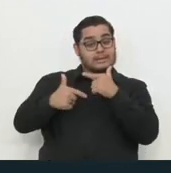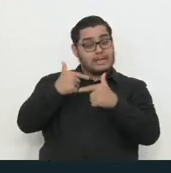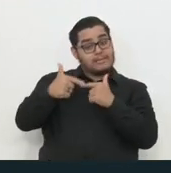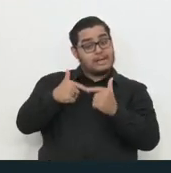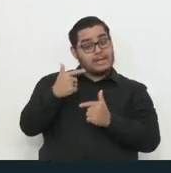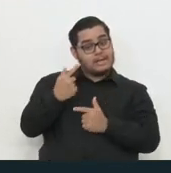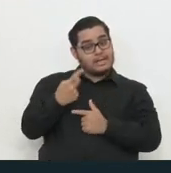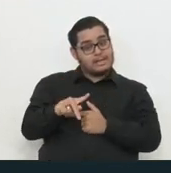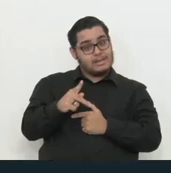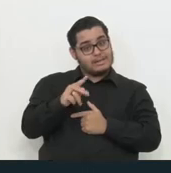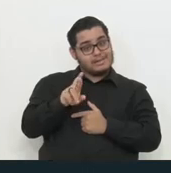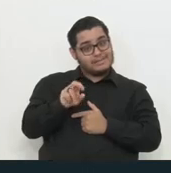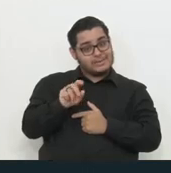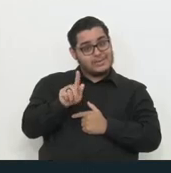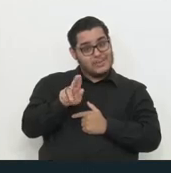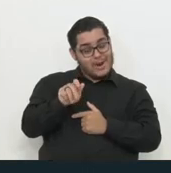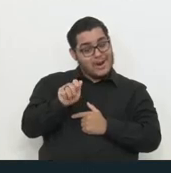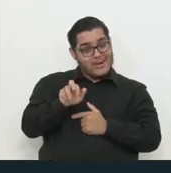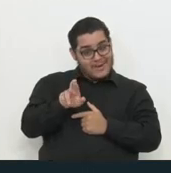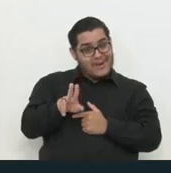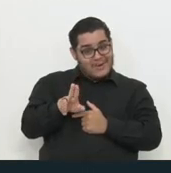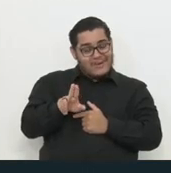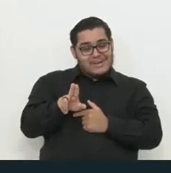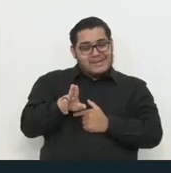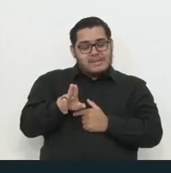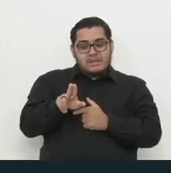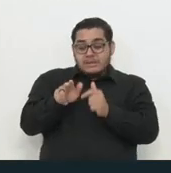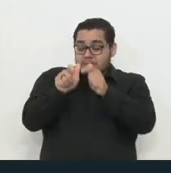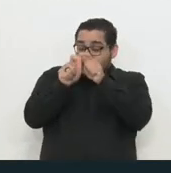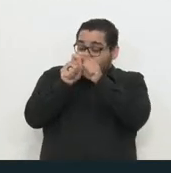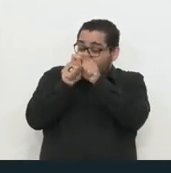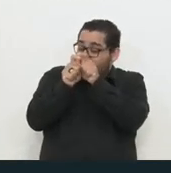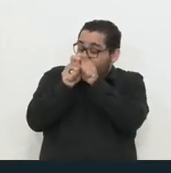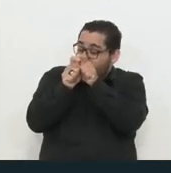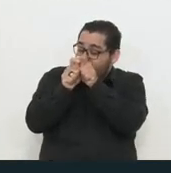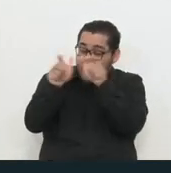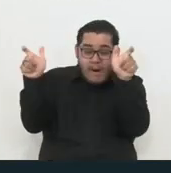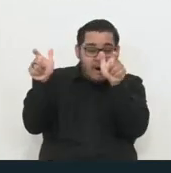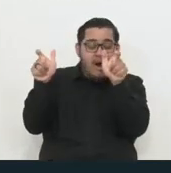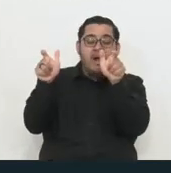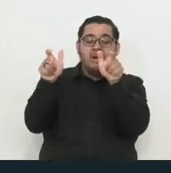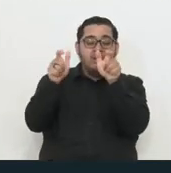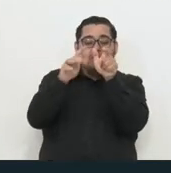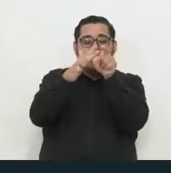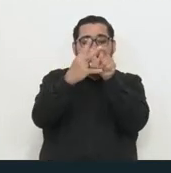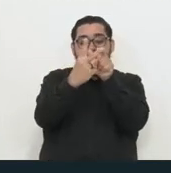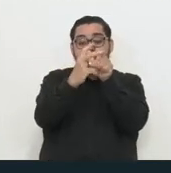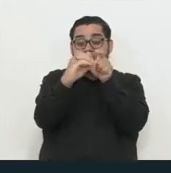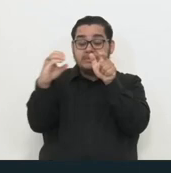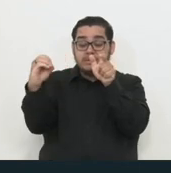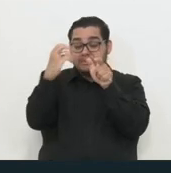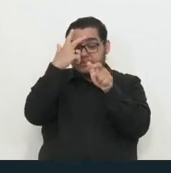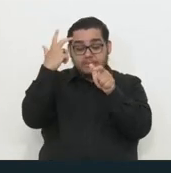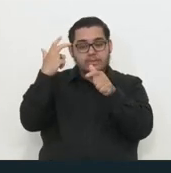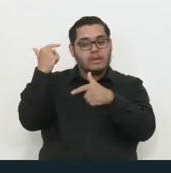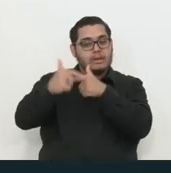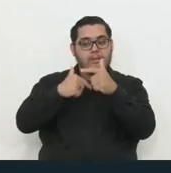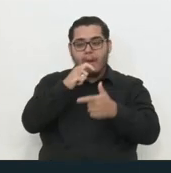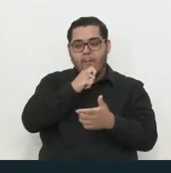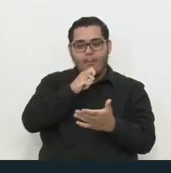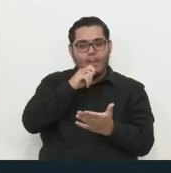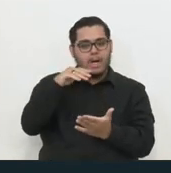a maioria a maioria a maioria esmagadora 200 funcionários da proguaru continuam sem empregos